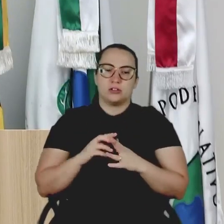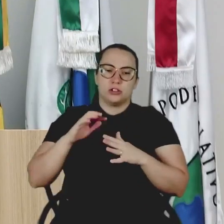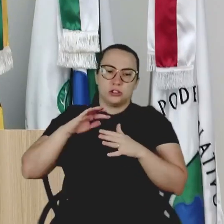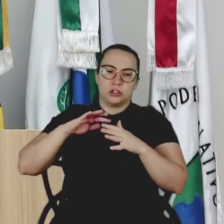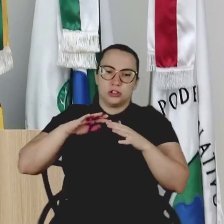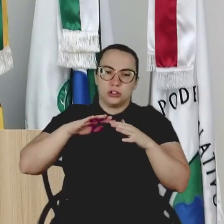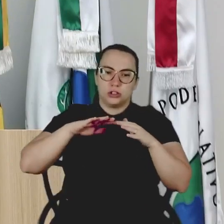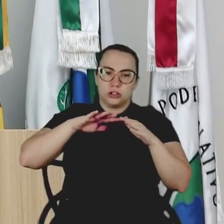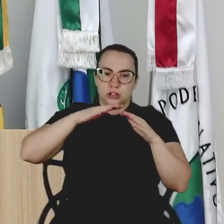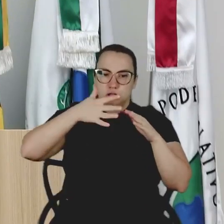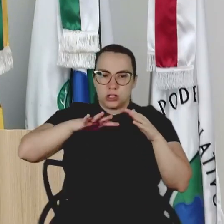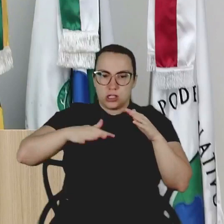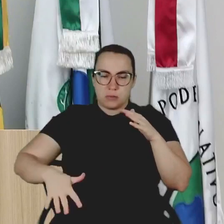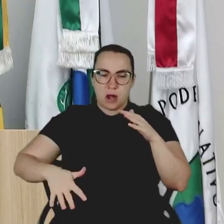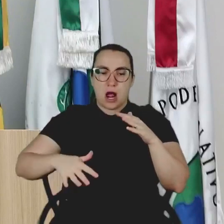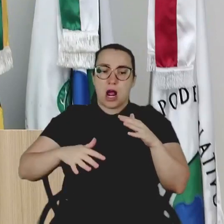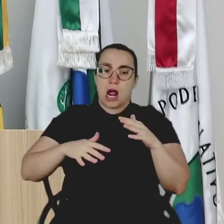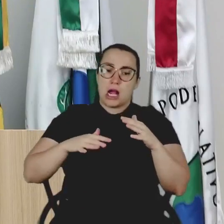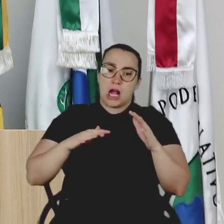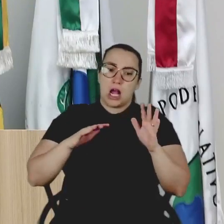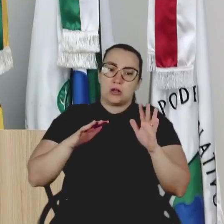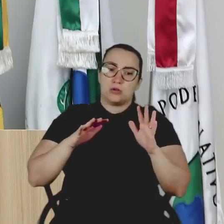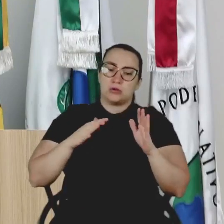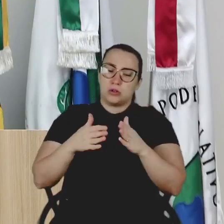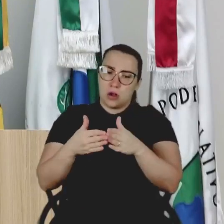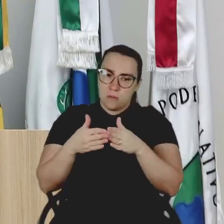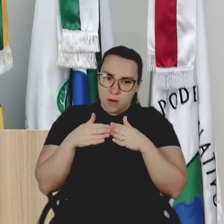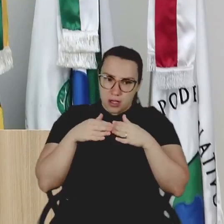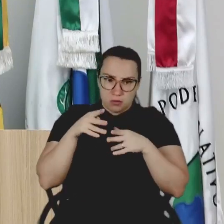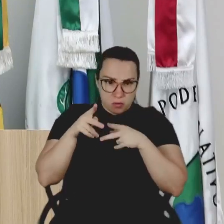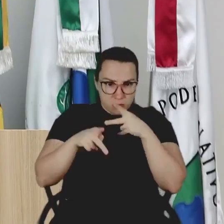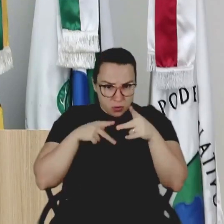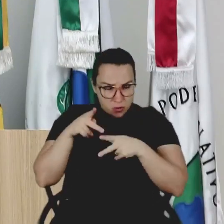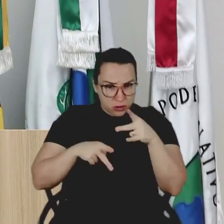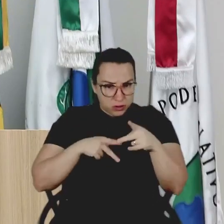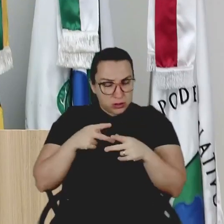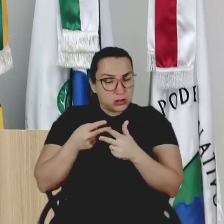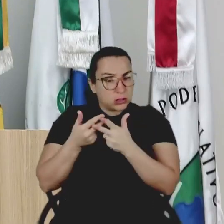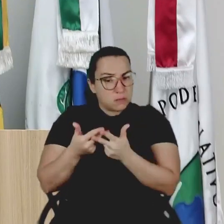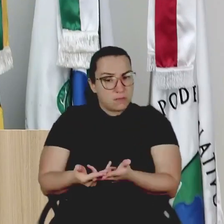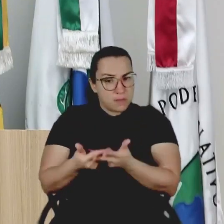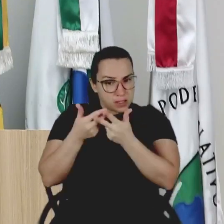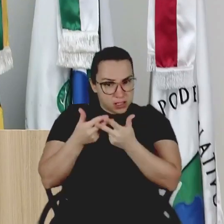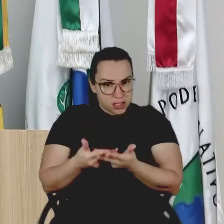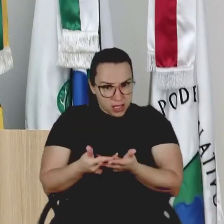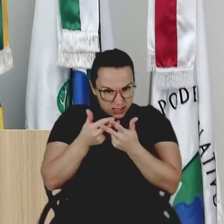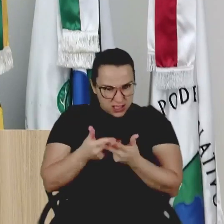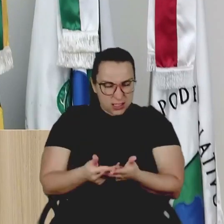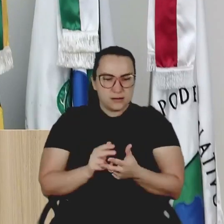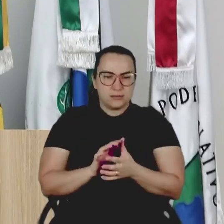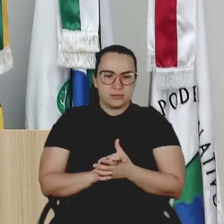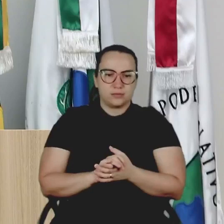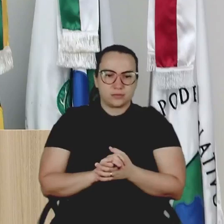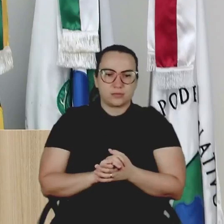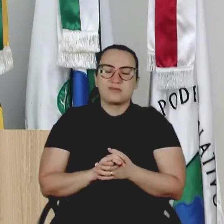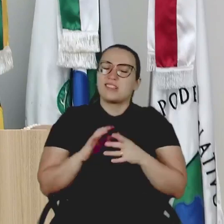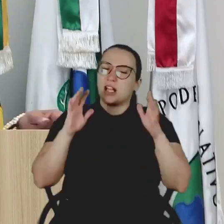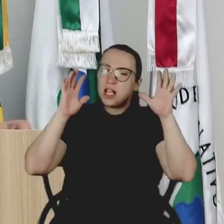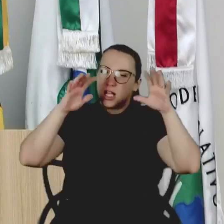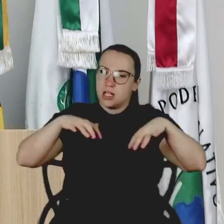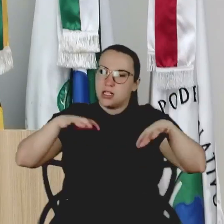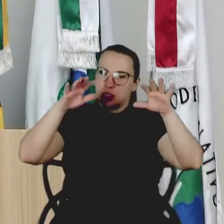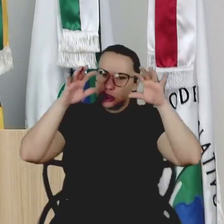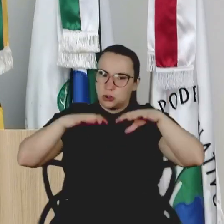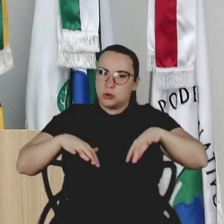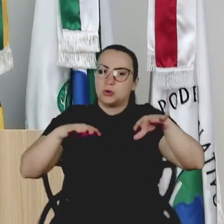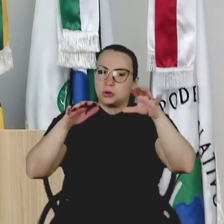que caíram. Então, eu peço para que a população tenha um pouco de paciência. A chuva que acomete o